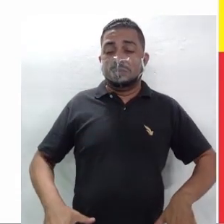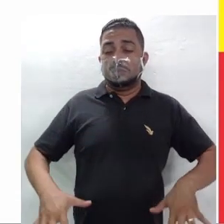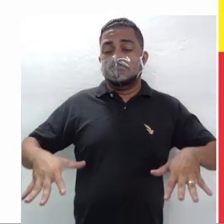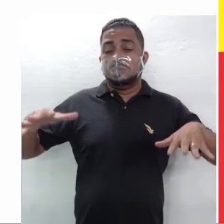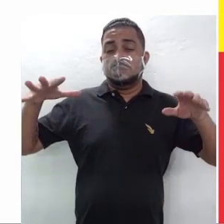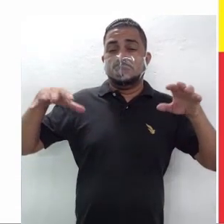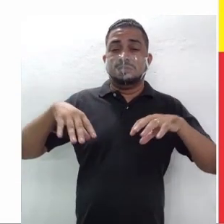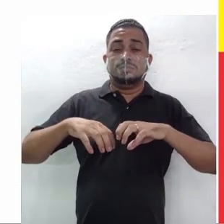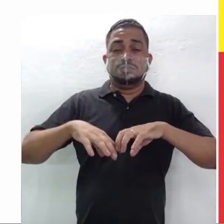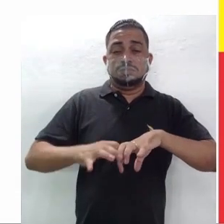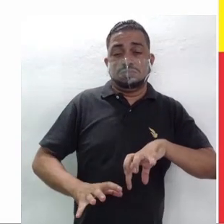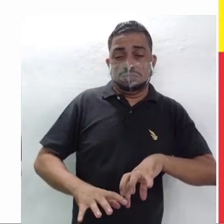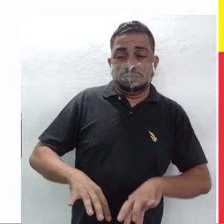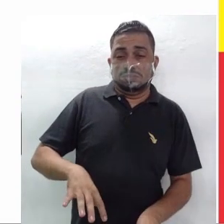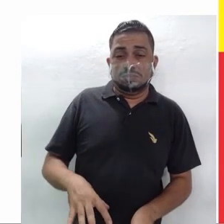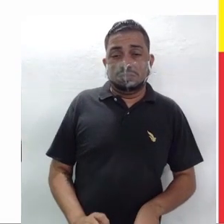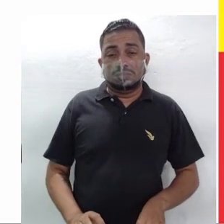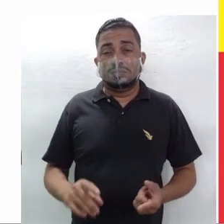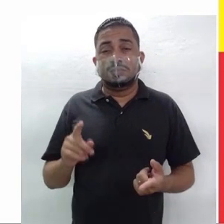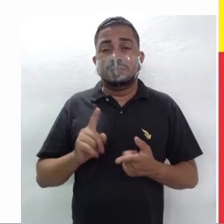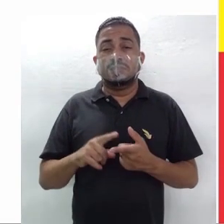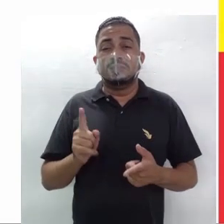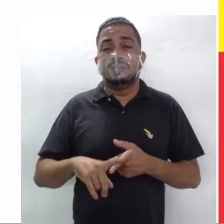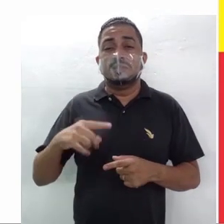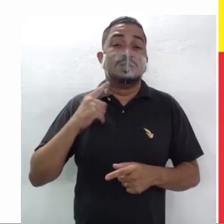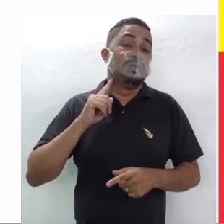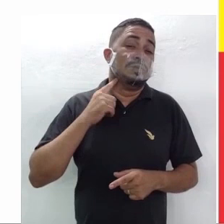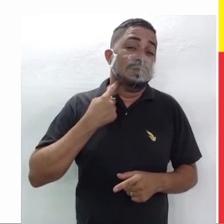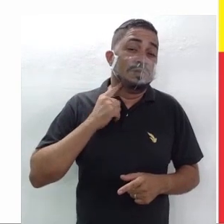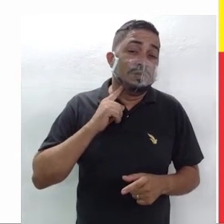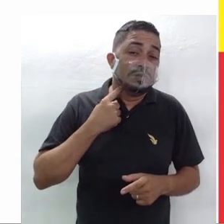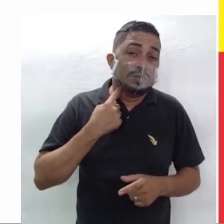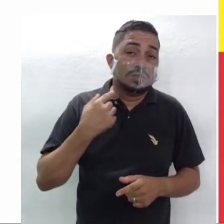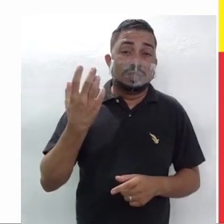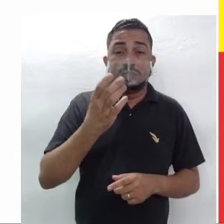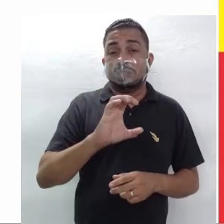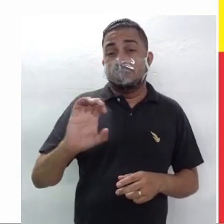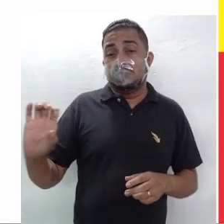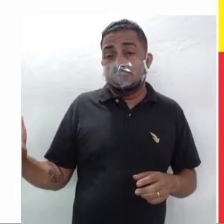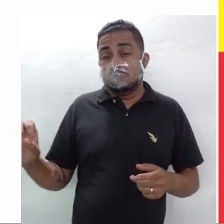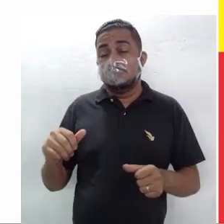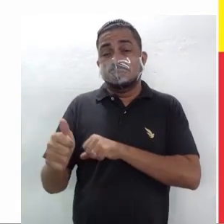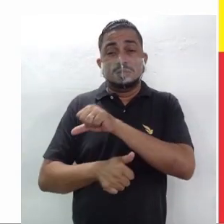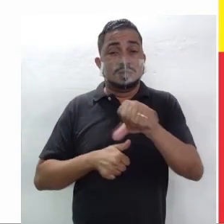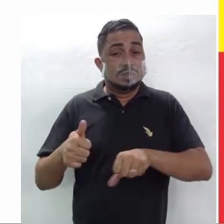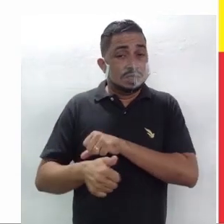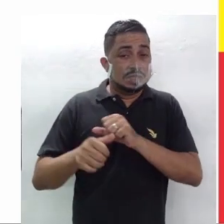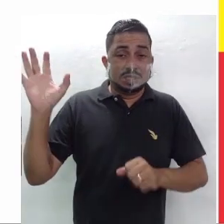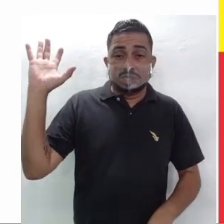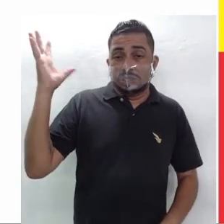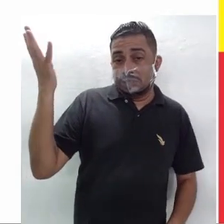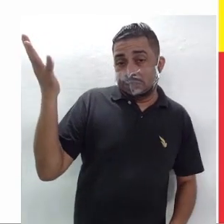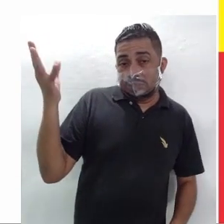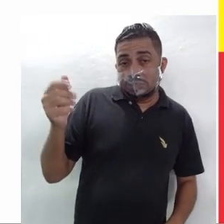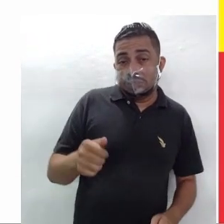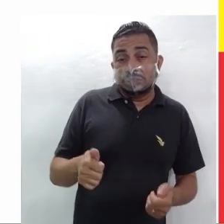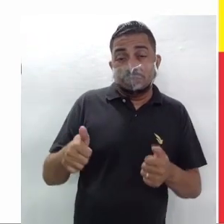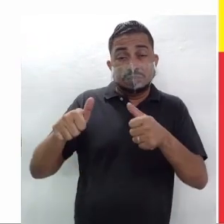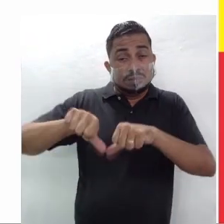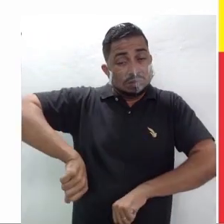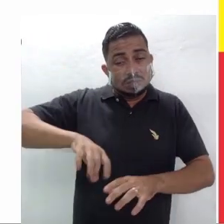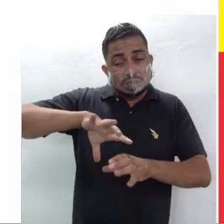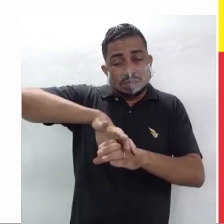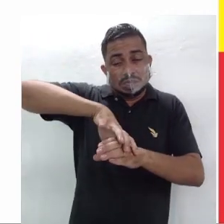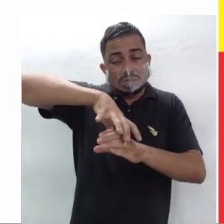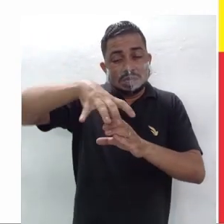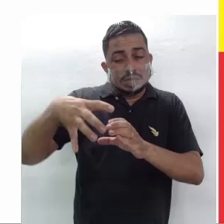inundações, erosões, poluição, mudanças climáticas, destruição da camada